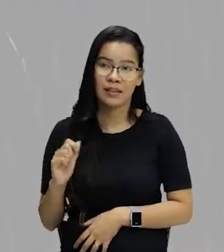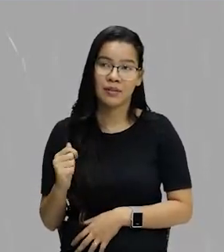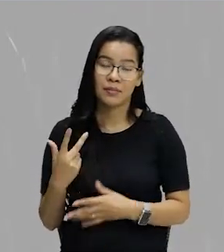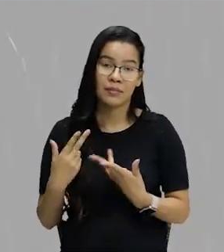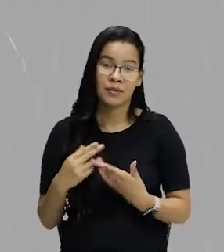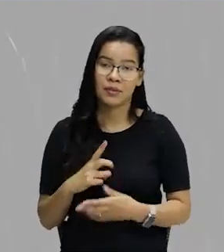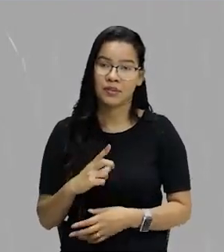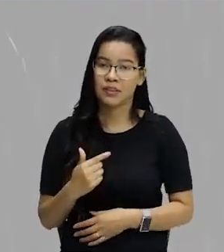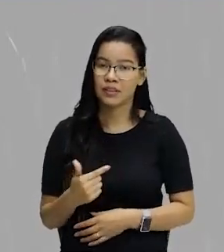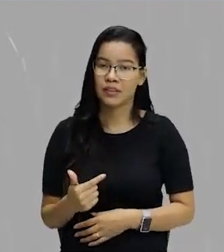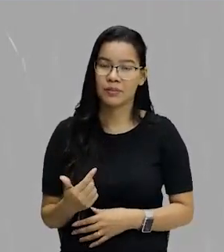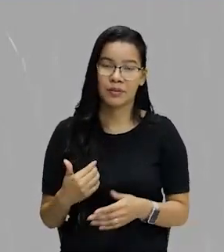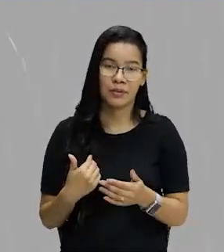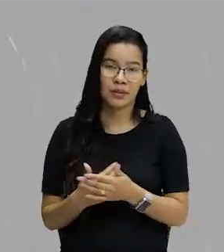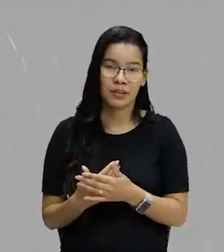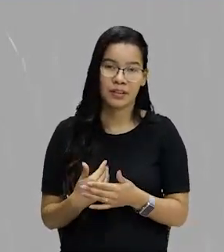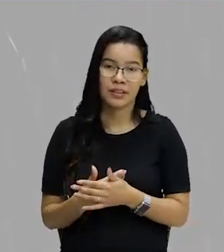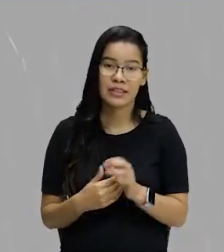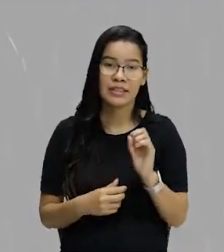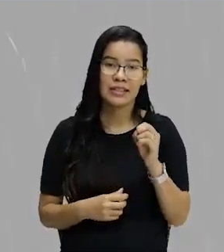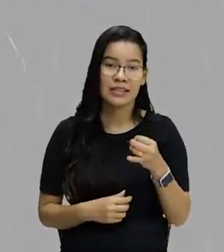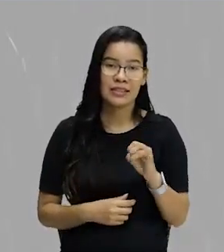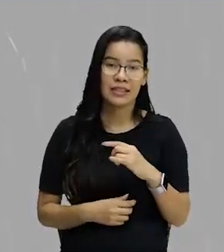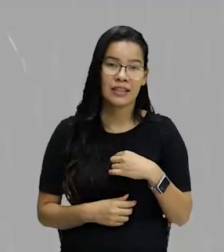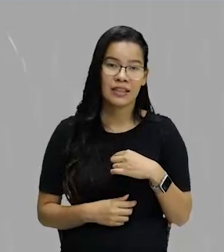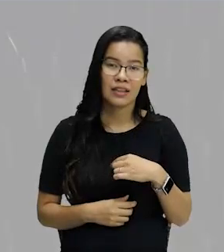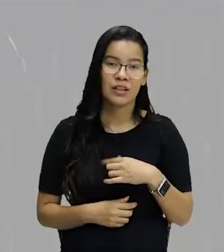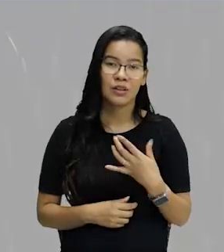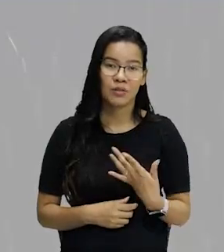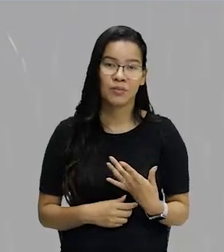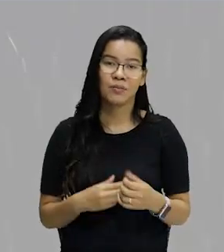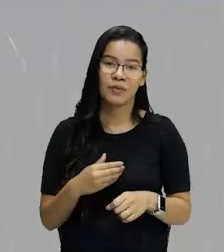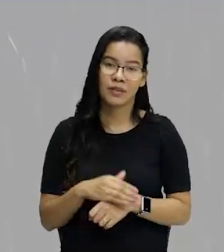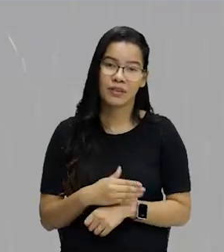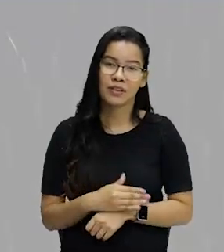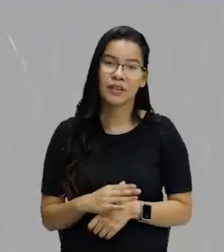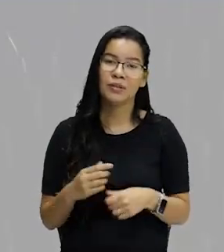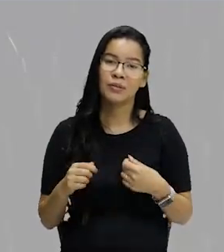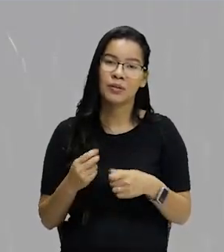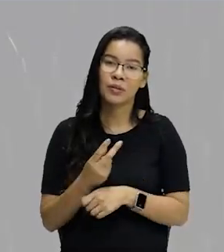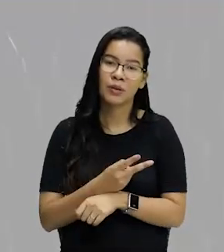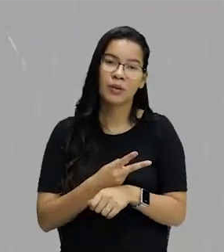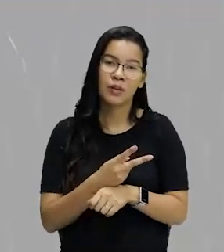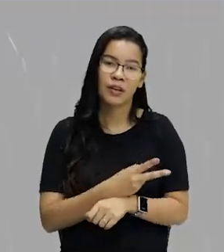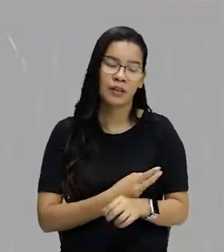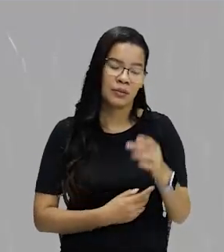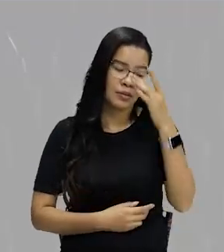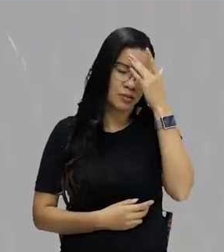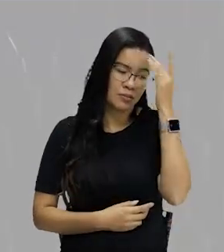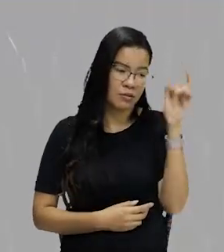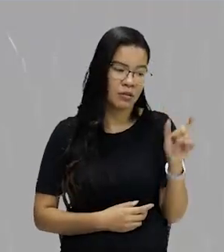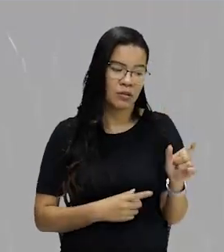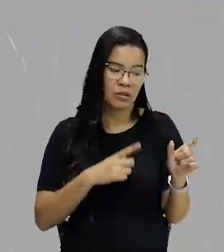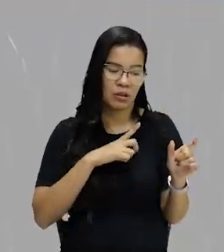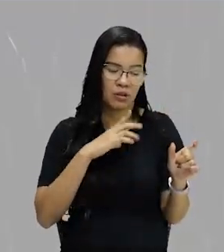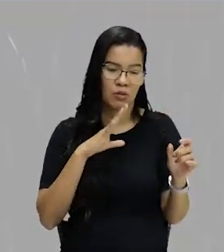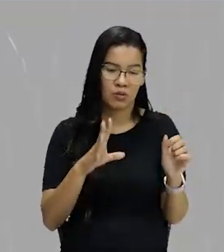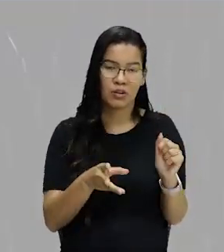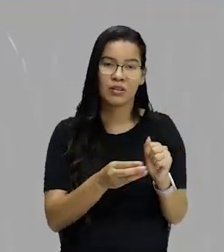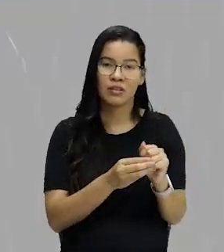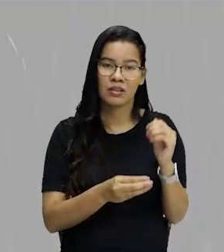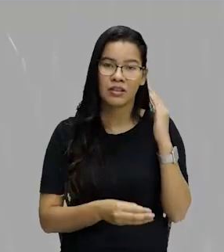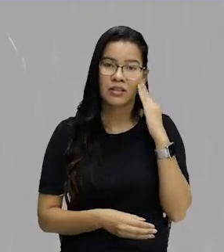atleta profissional. E se eu for praticar, obviamente eu tenho que procurar alguém que tenha conhecimento, alguém que saiba